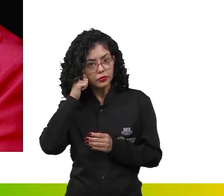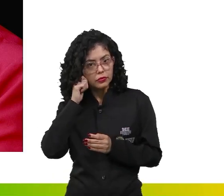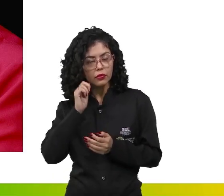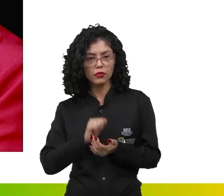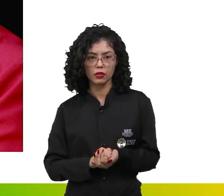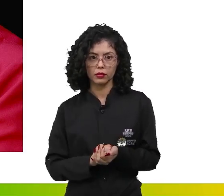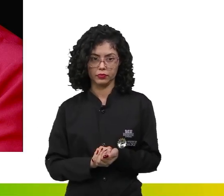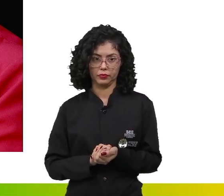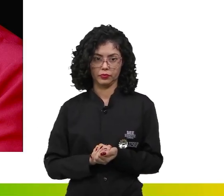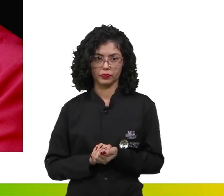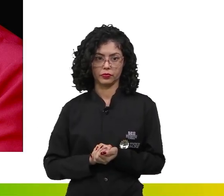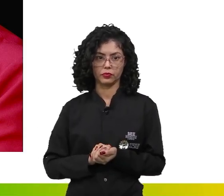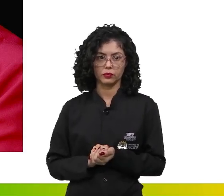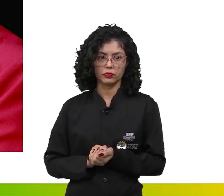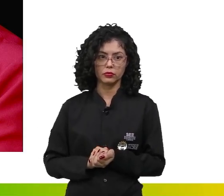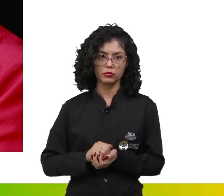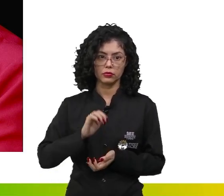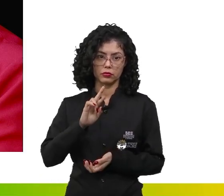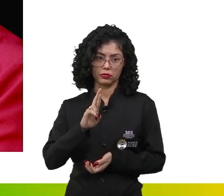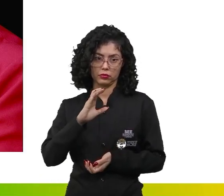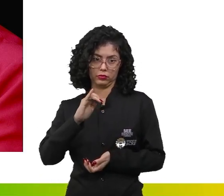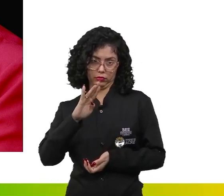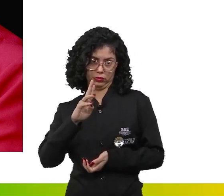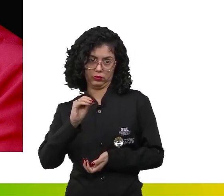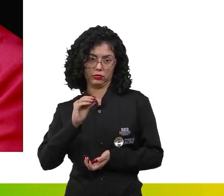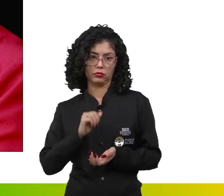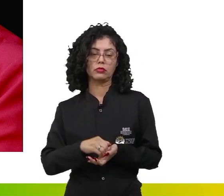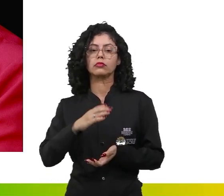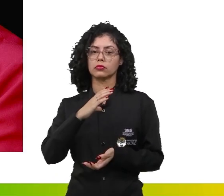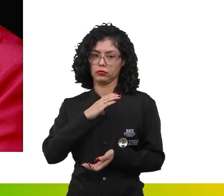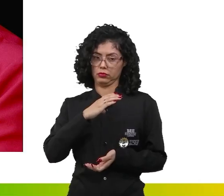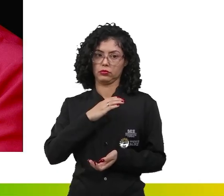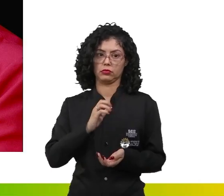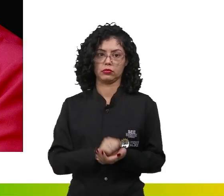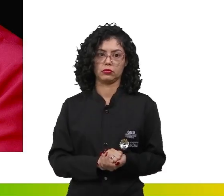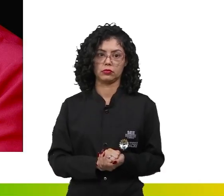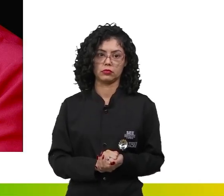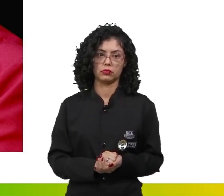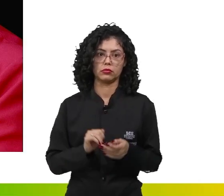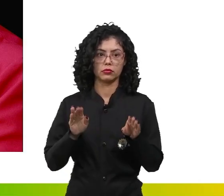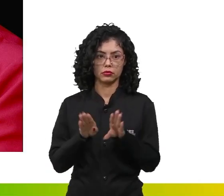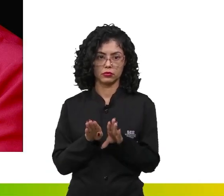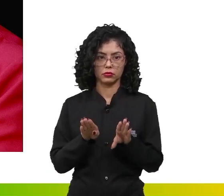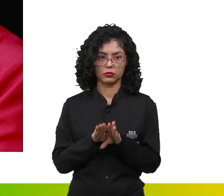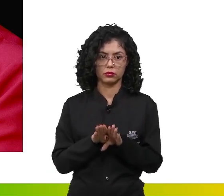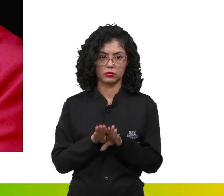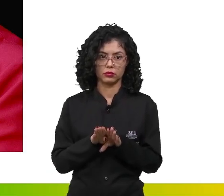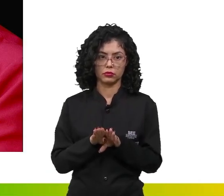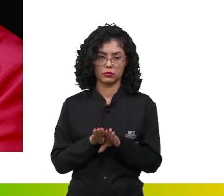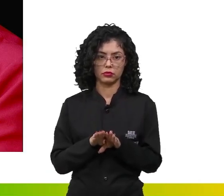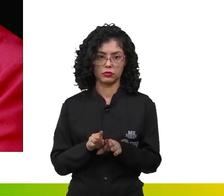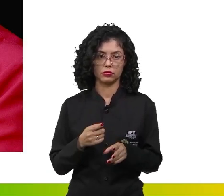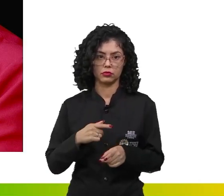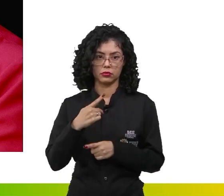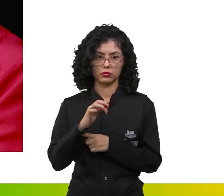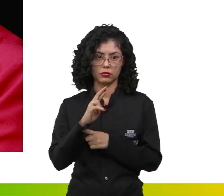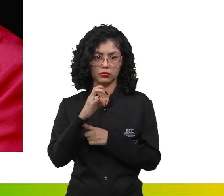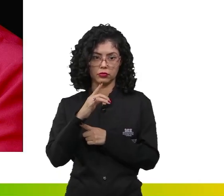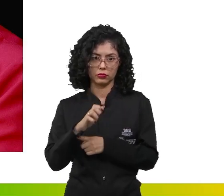o primeiro negro a ocupar o cargo de arcebispo da cidade do Cabo, tendo sido